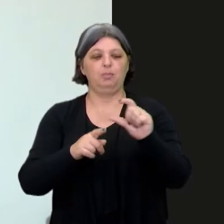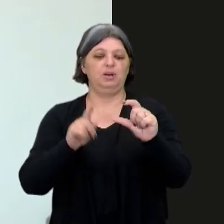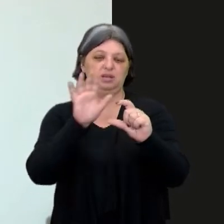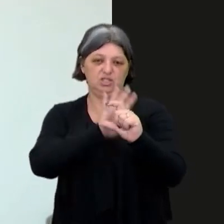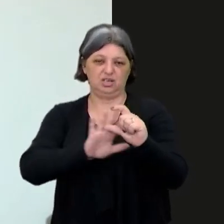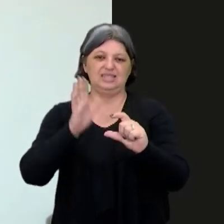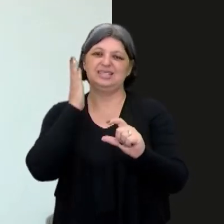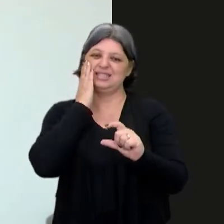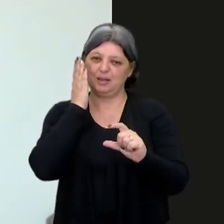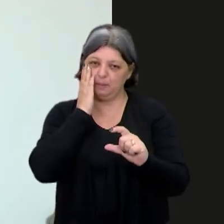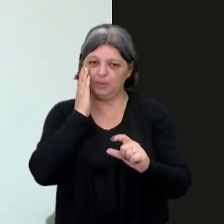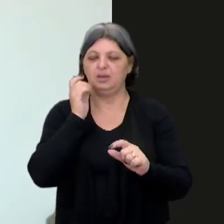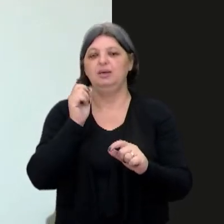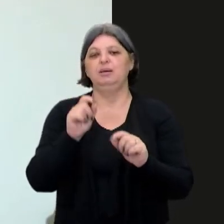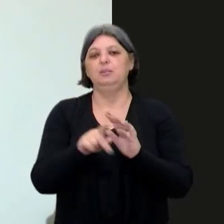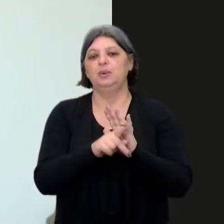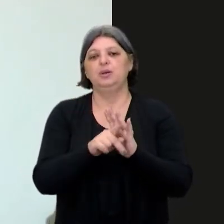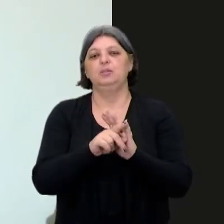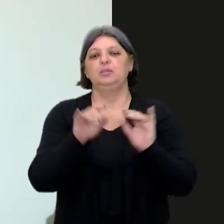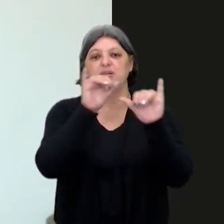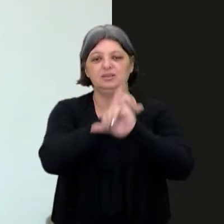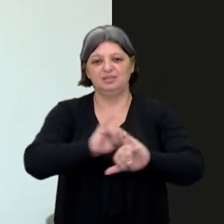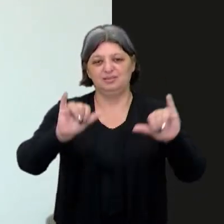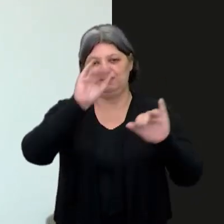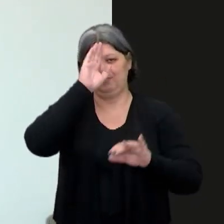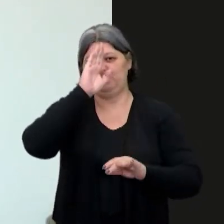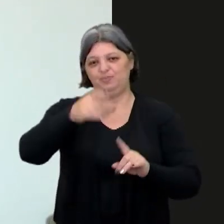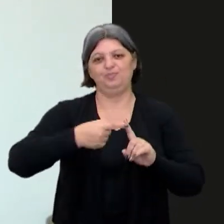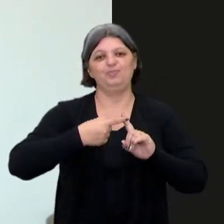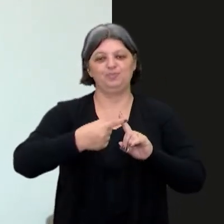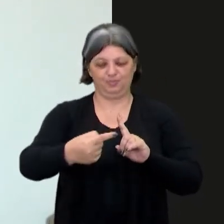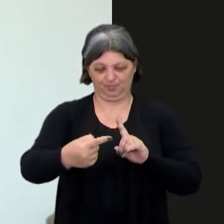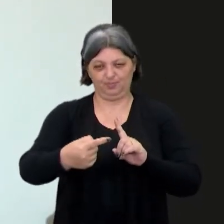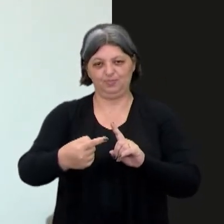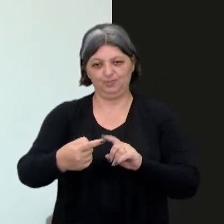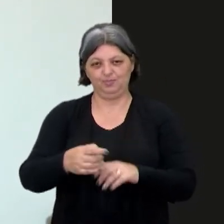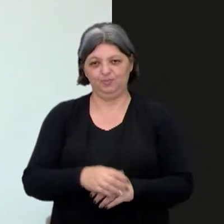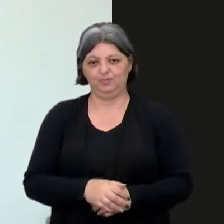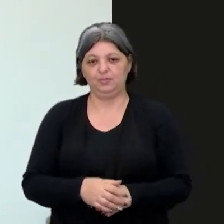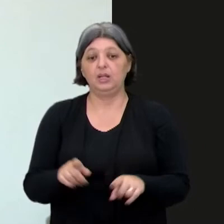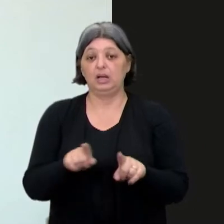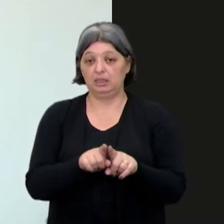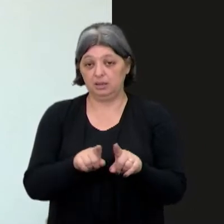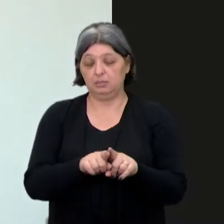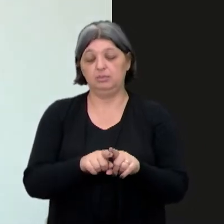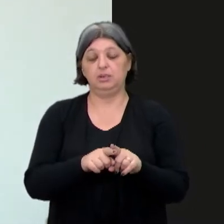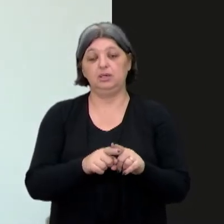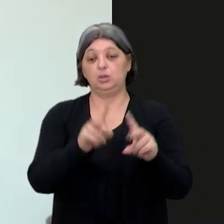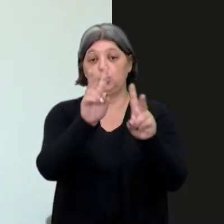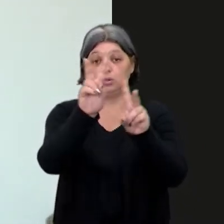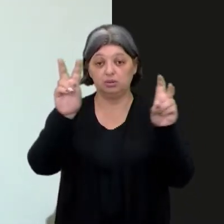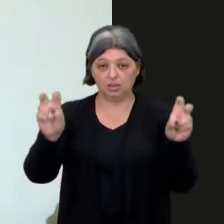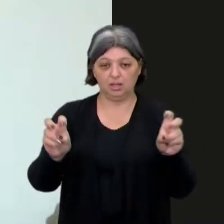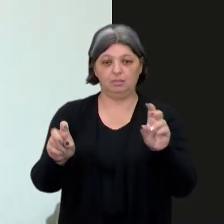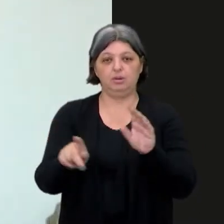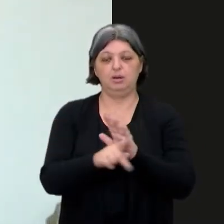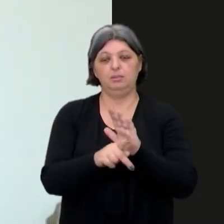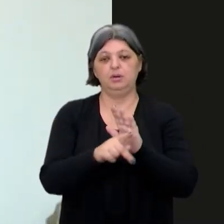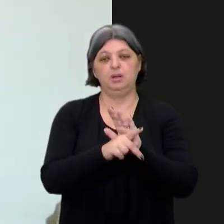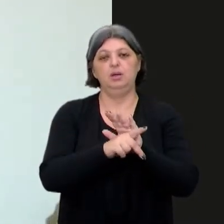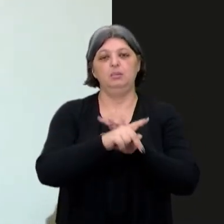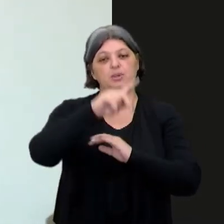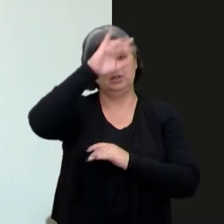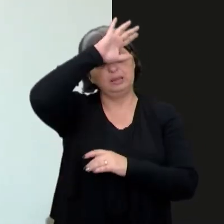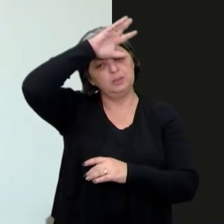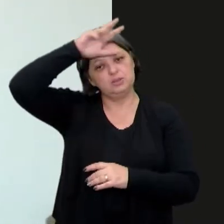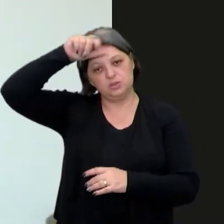acontecendo, que era um momento onde a notícia principal da semana era o desmatamento da Amazônia. Então, a manchete do jornal era